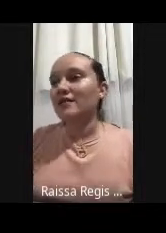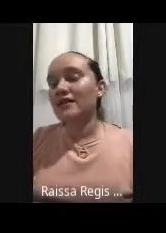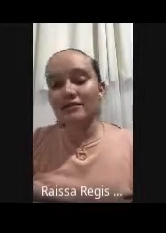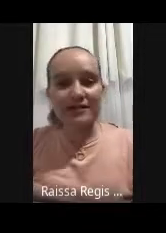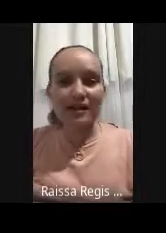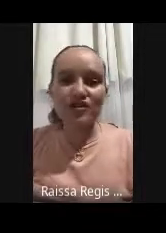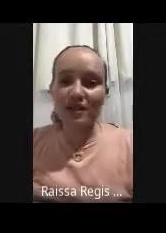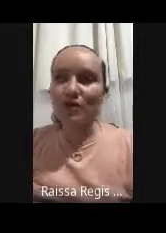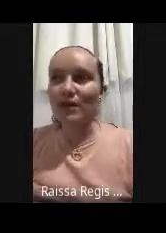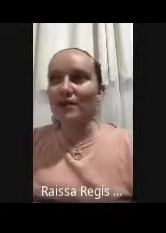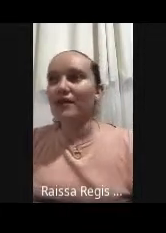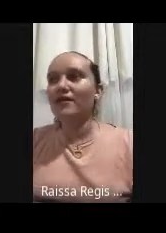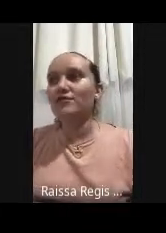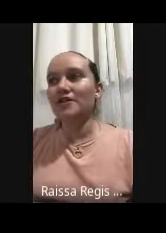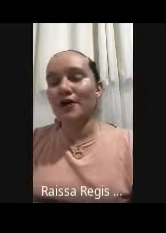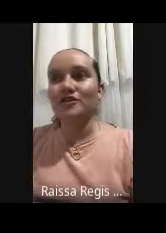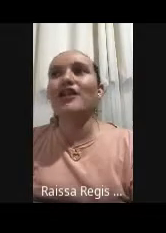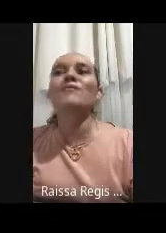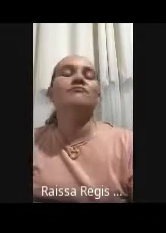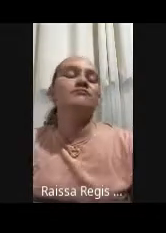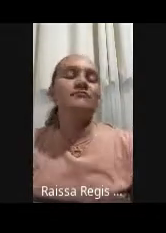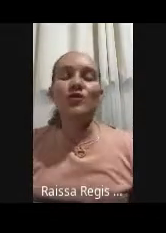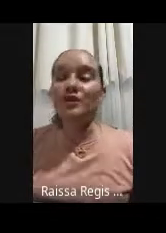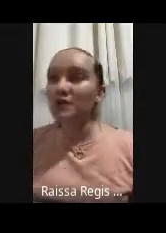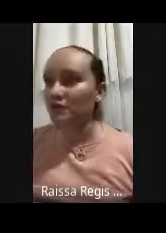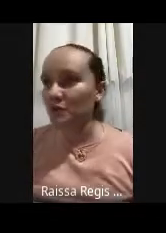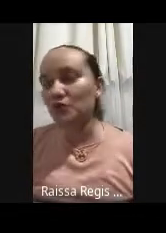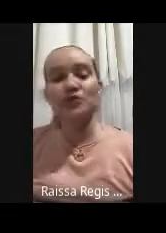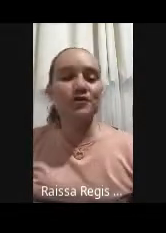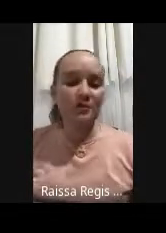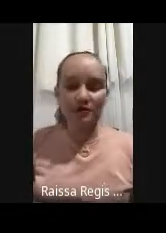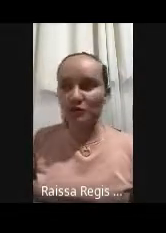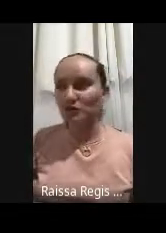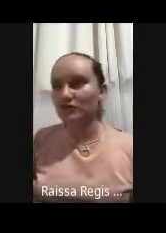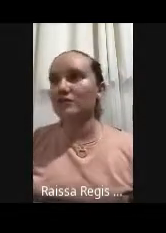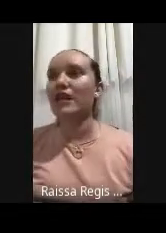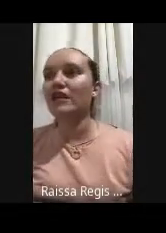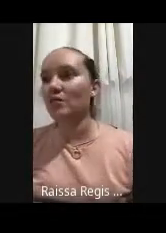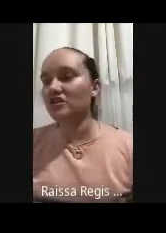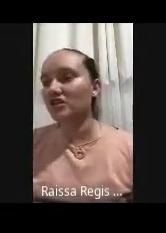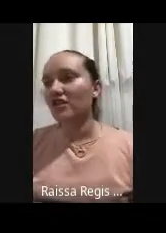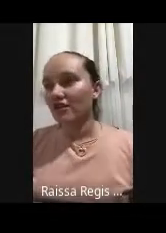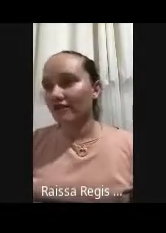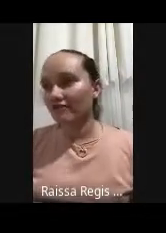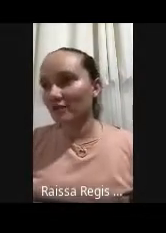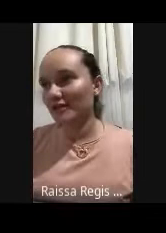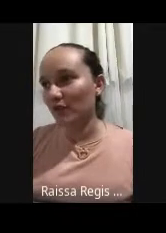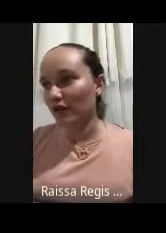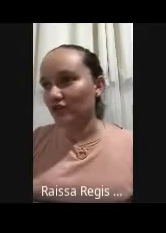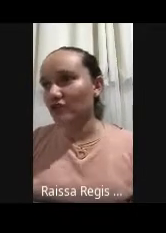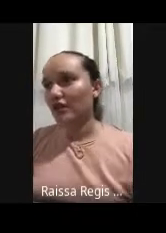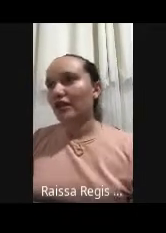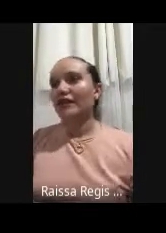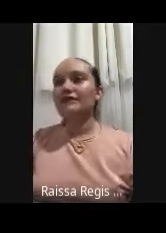As crianças, né, desde cedo, aprenderem o sign write. Ela é muito importante para os surdos, muito importante para os ouvintes também, como a gente vai vendo mais